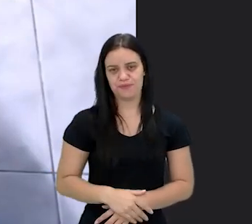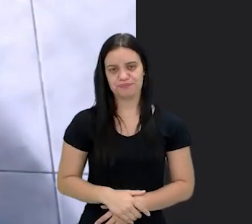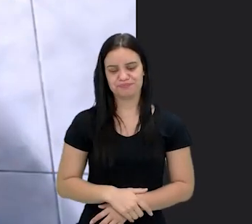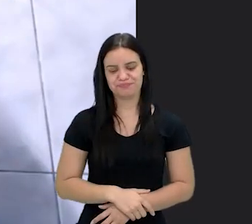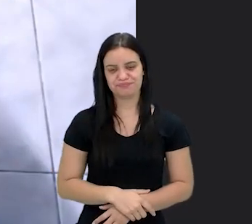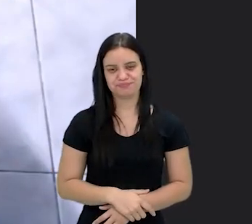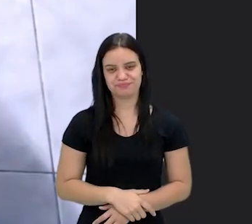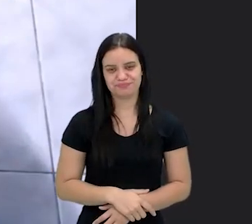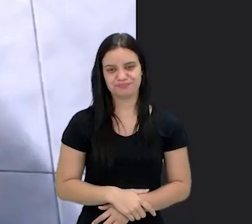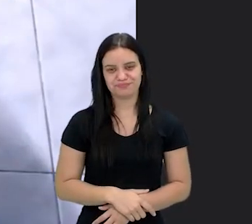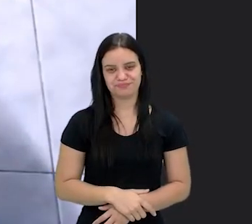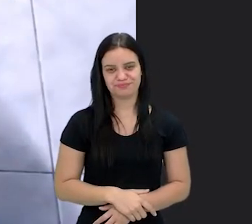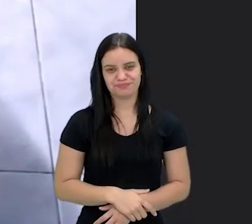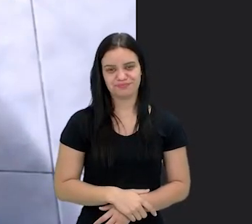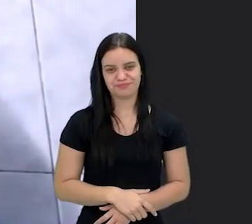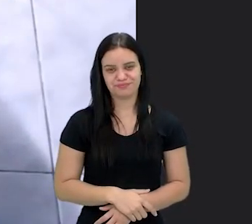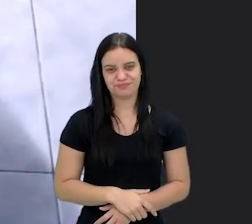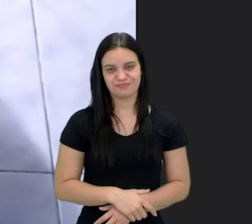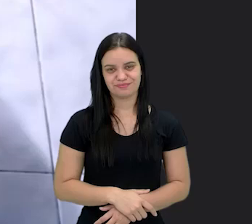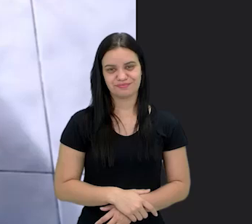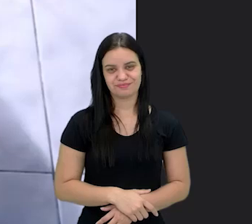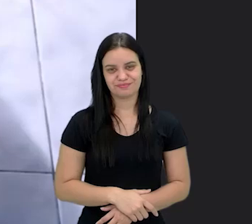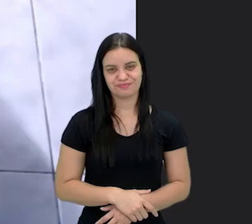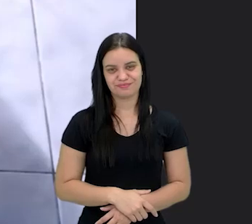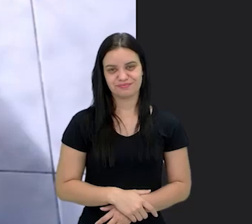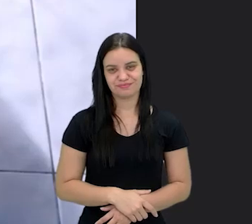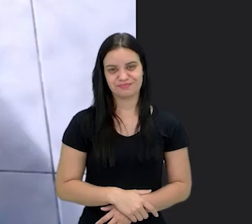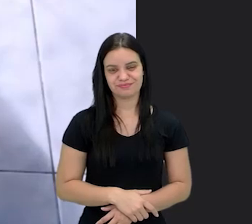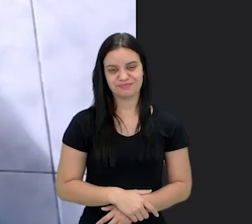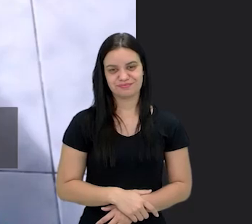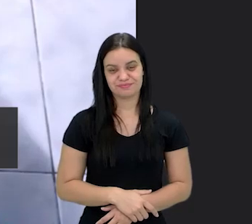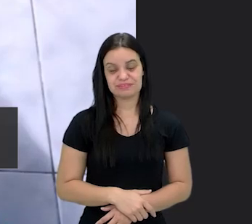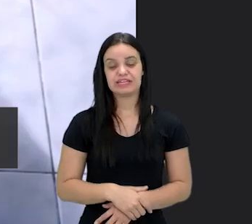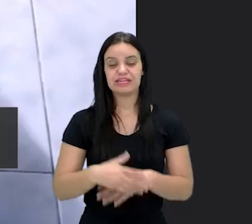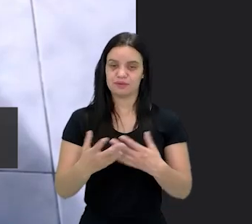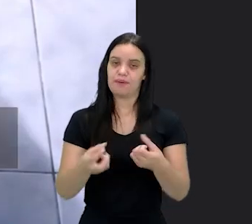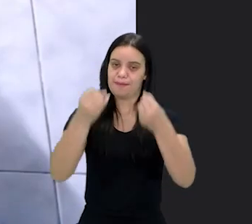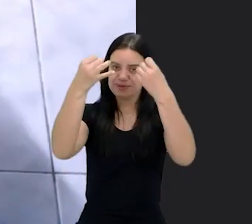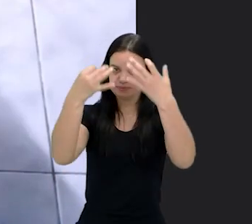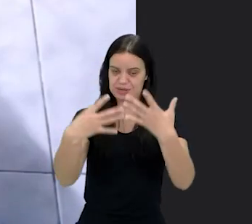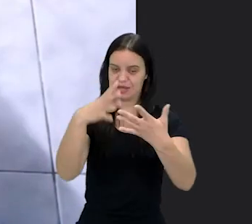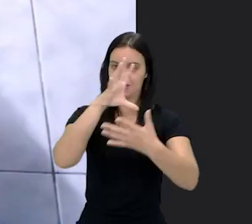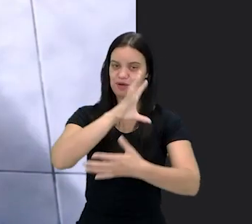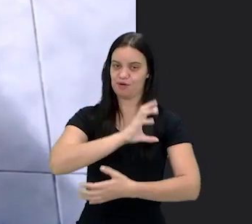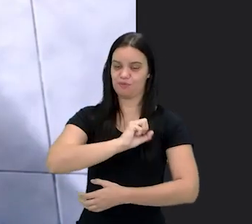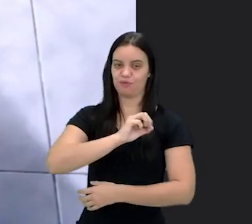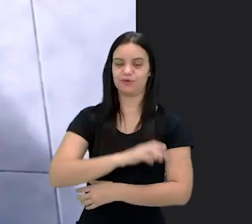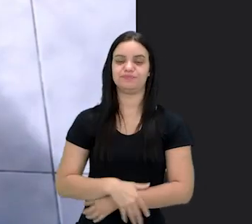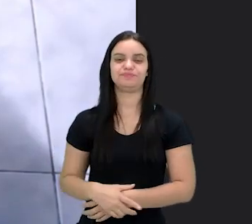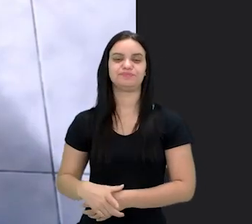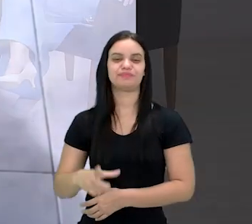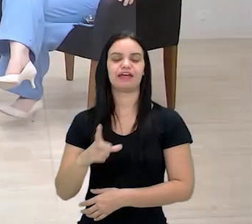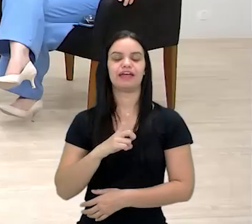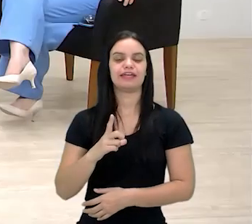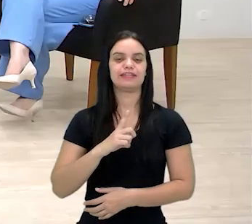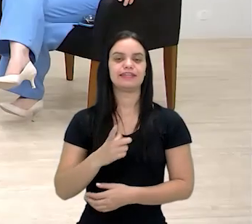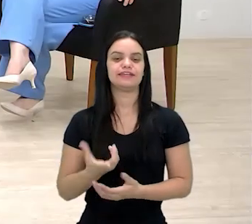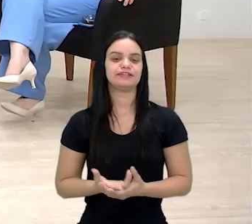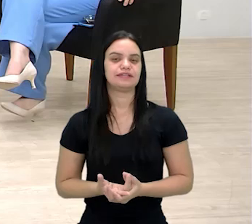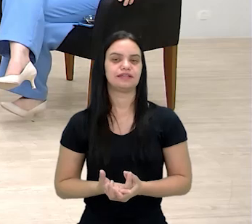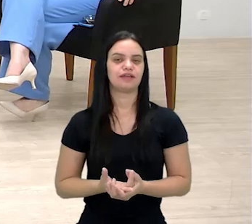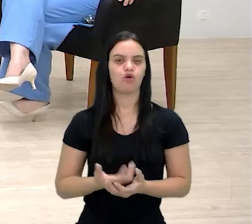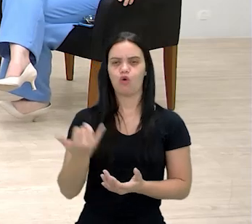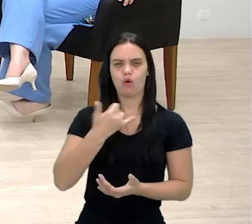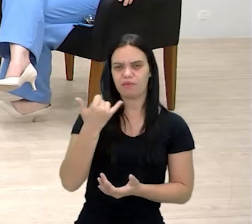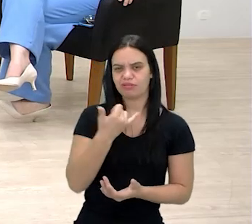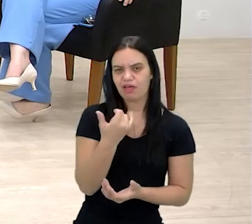Sim. Bom, por falar em amor, Amor é um tema... Quer falar